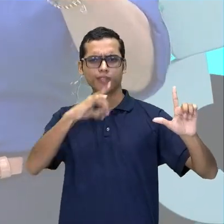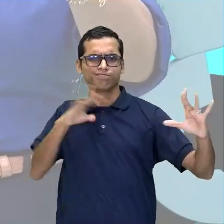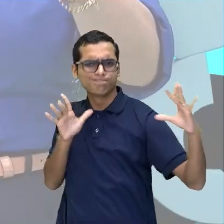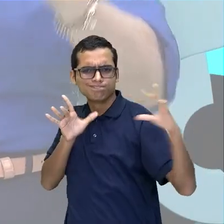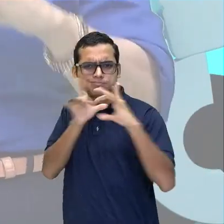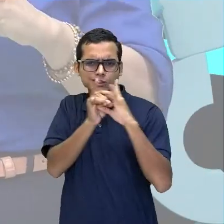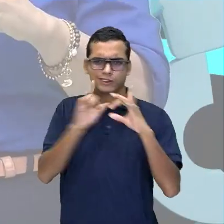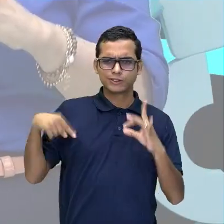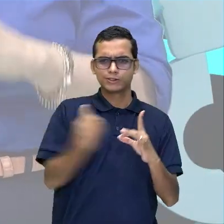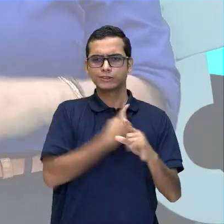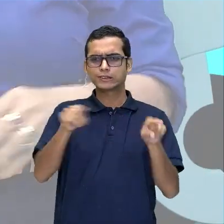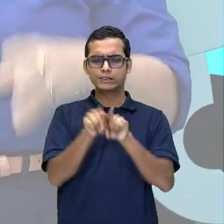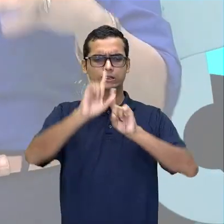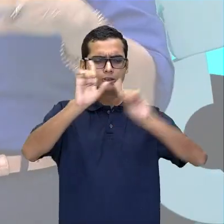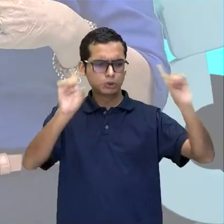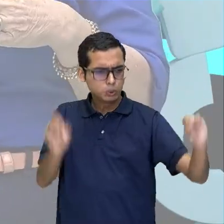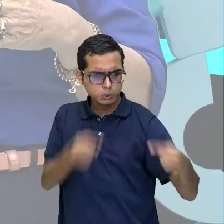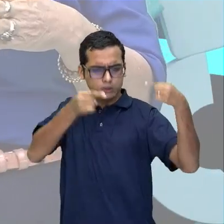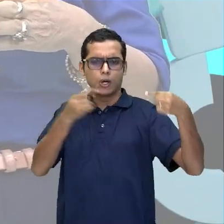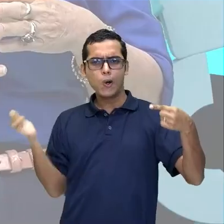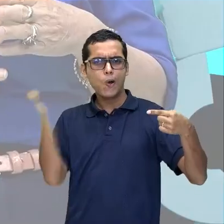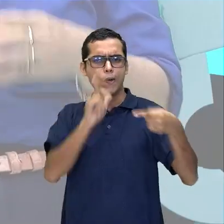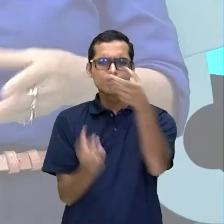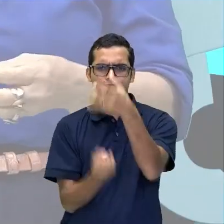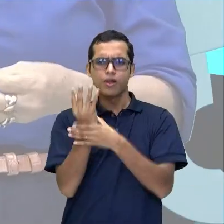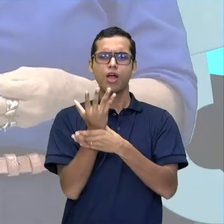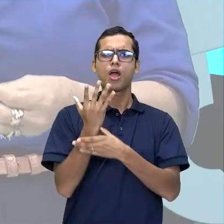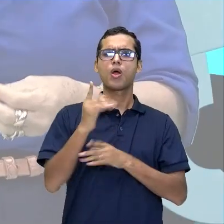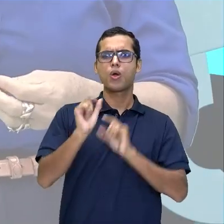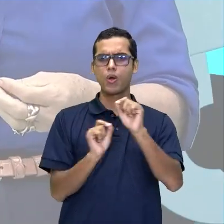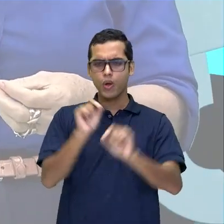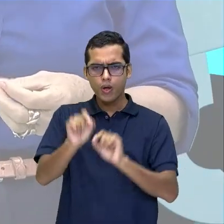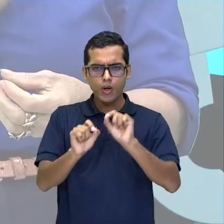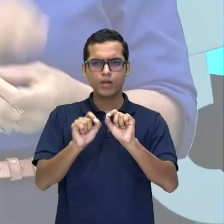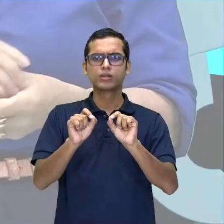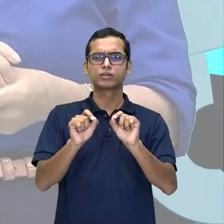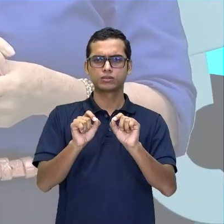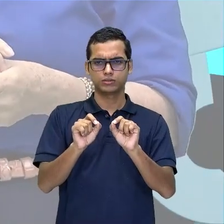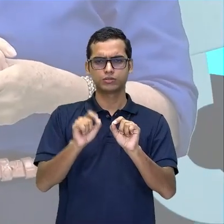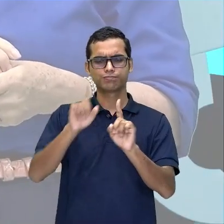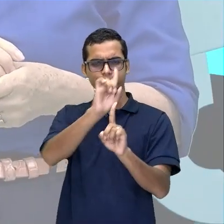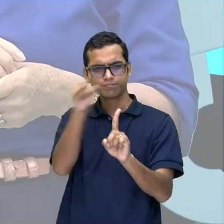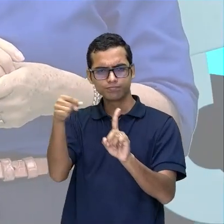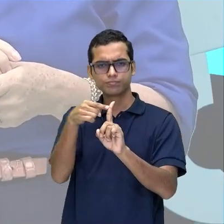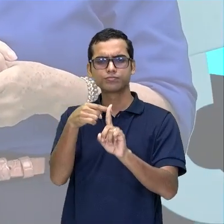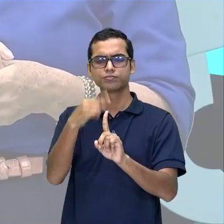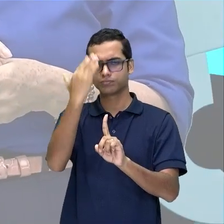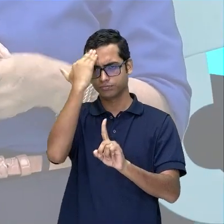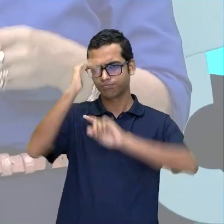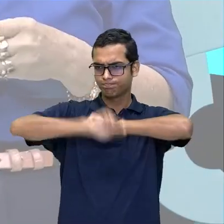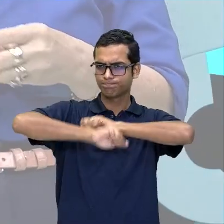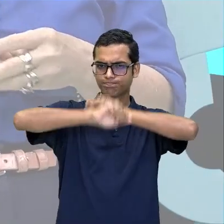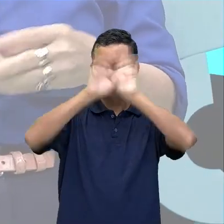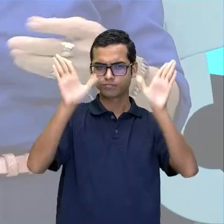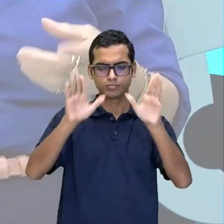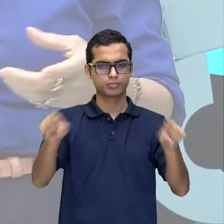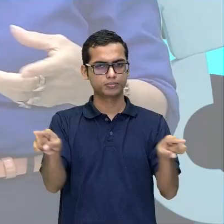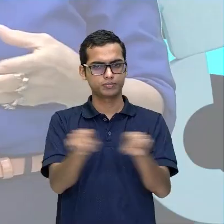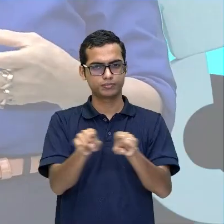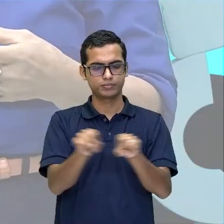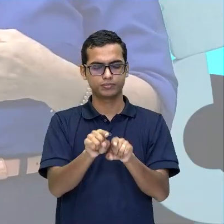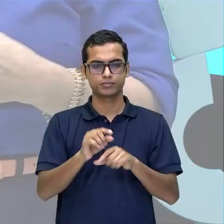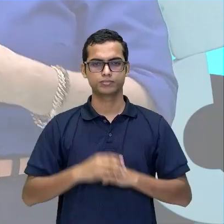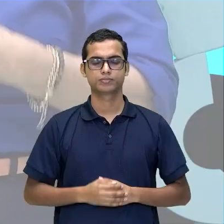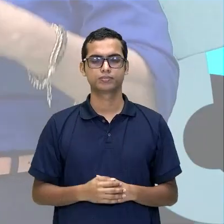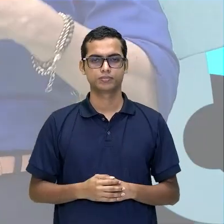nos desafia a criar com mais intencionalidade. E